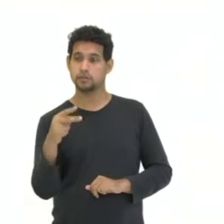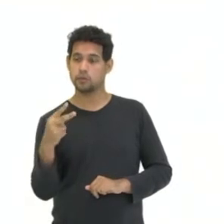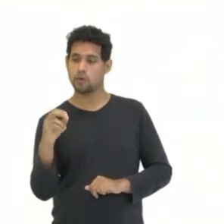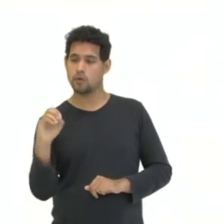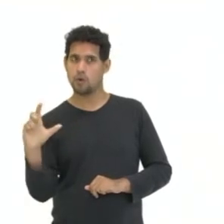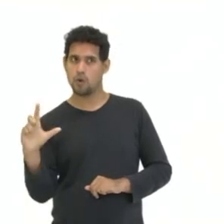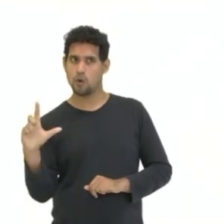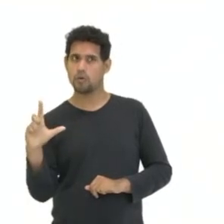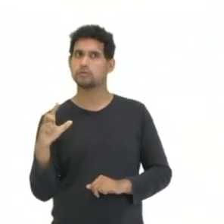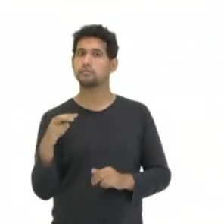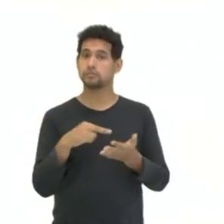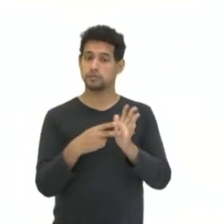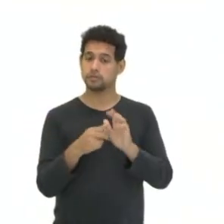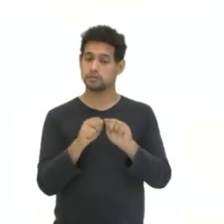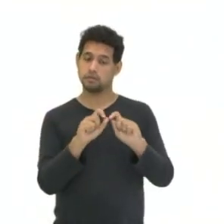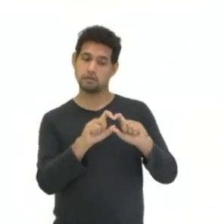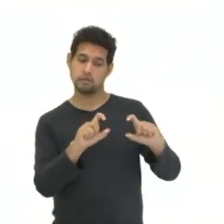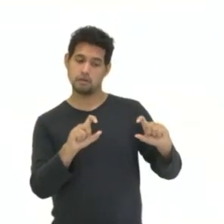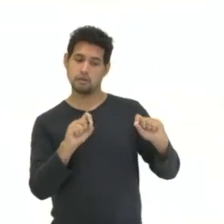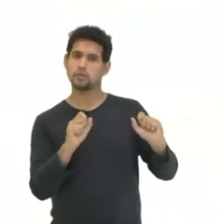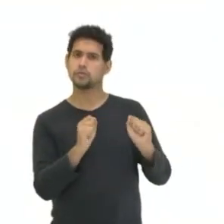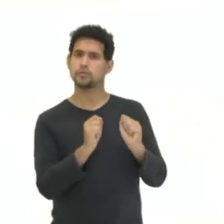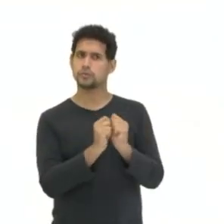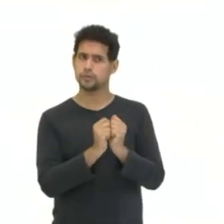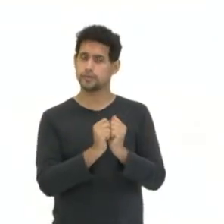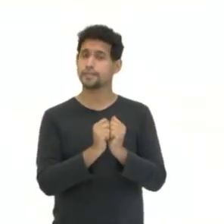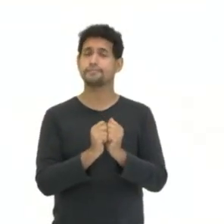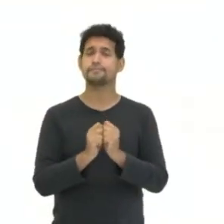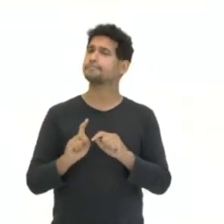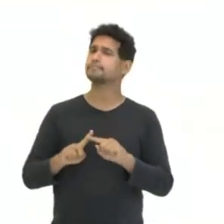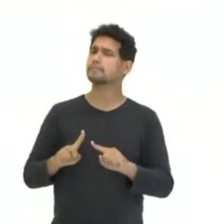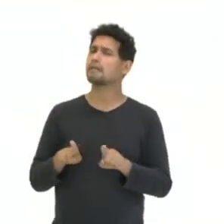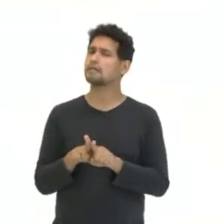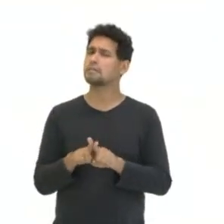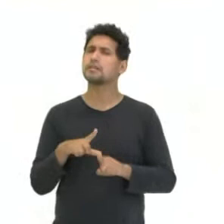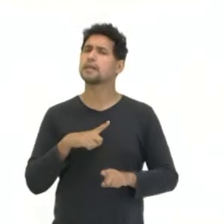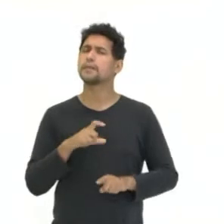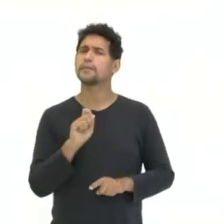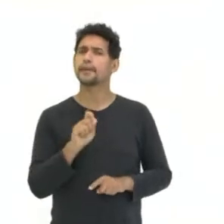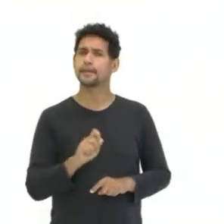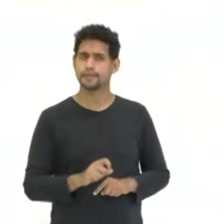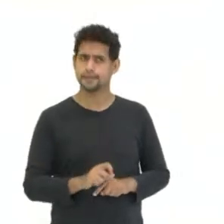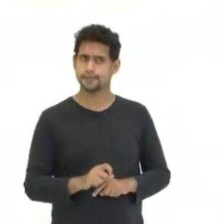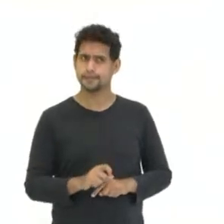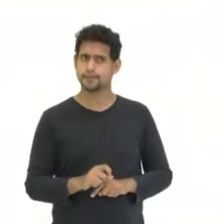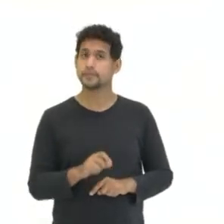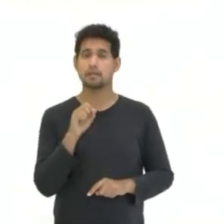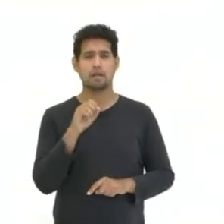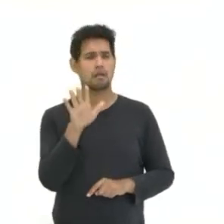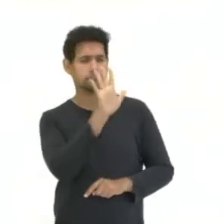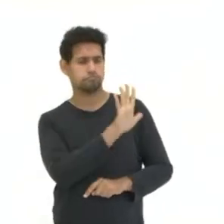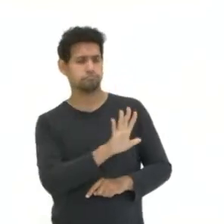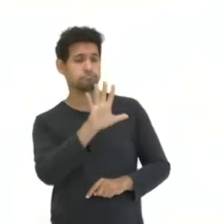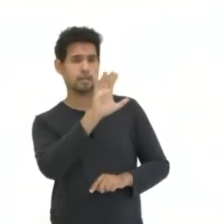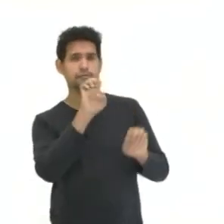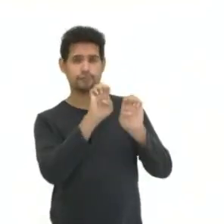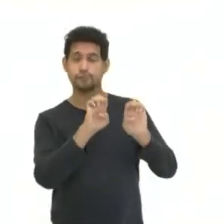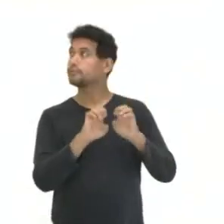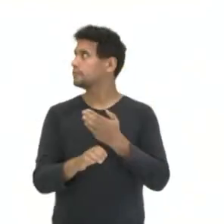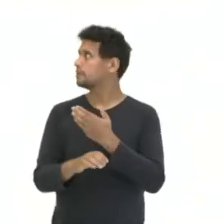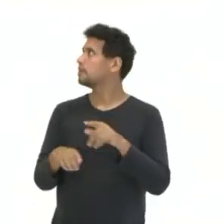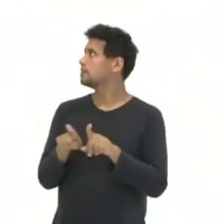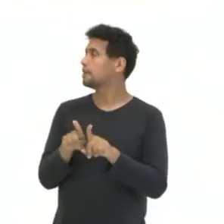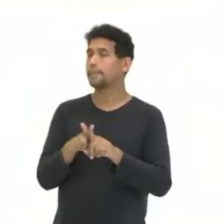com esses átomos, mas também tem esta estrutura possível também,